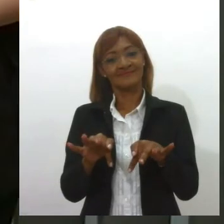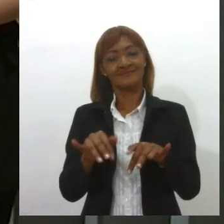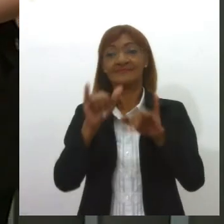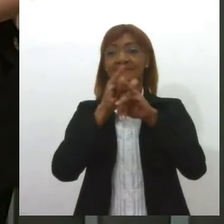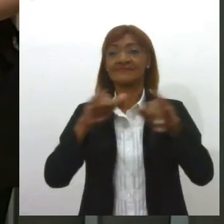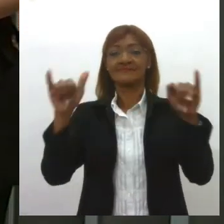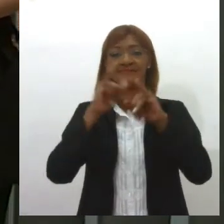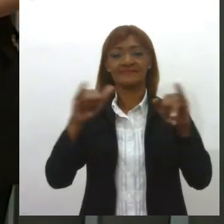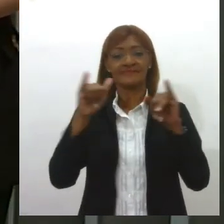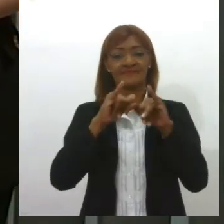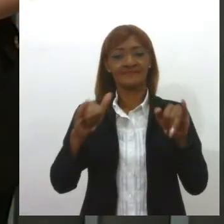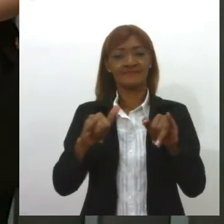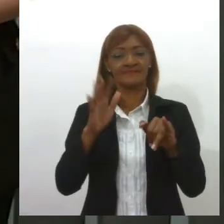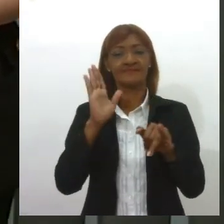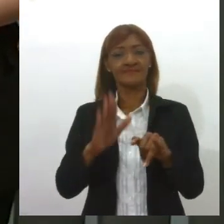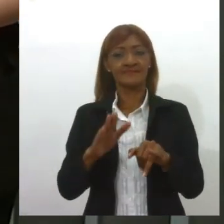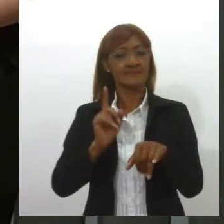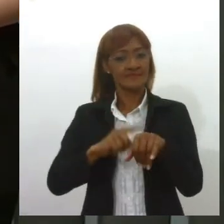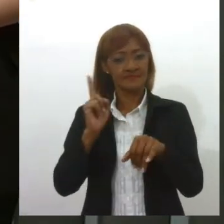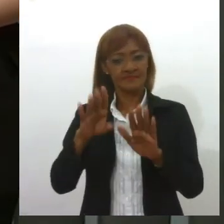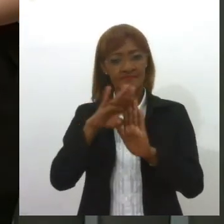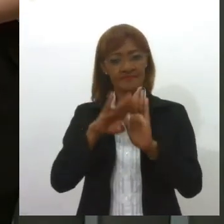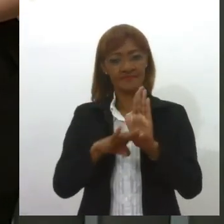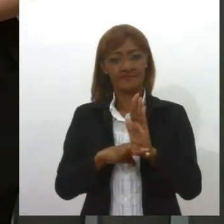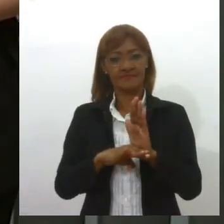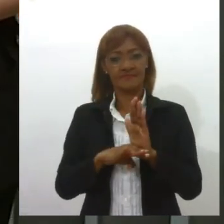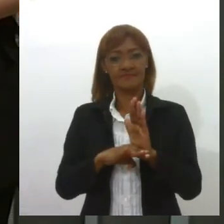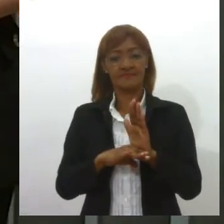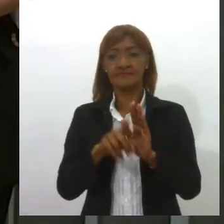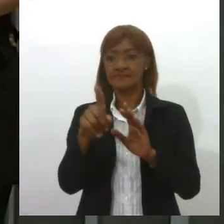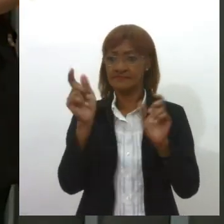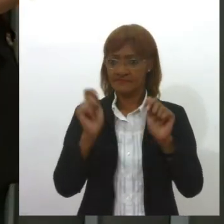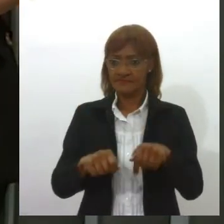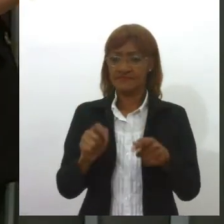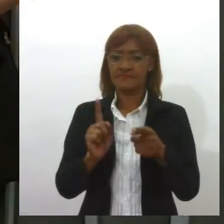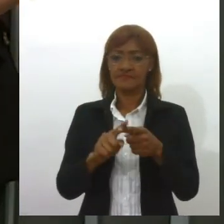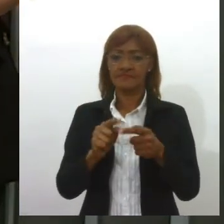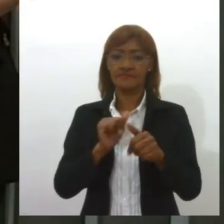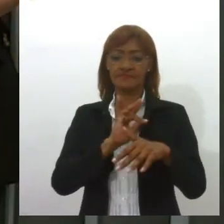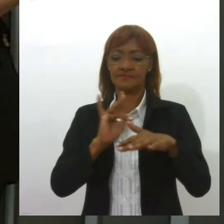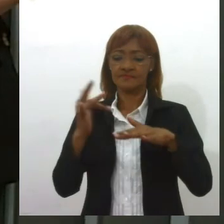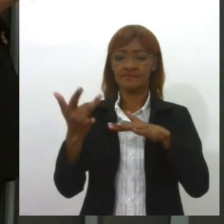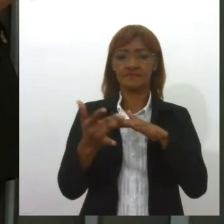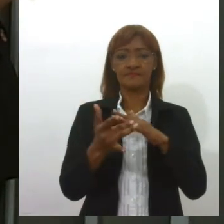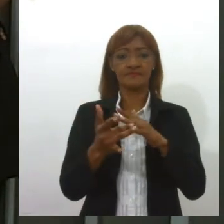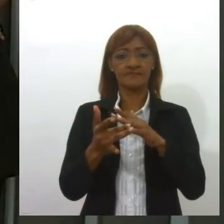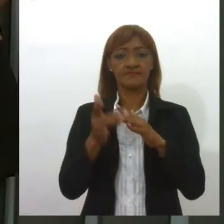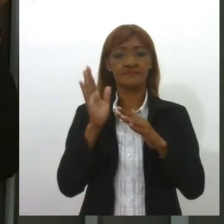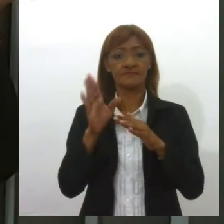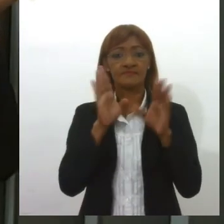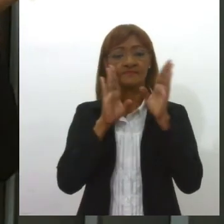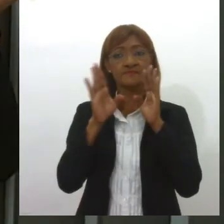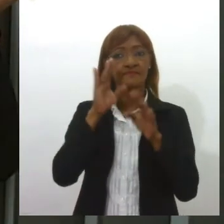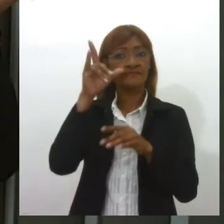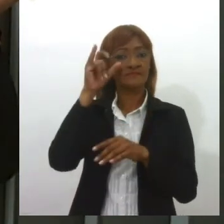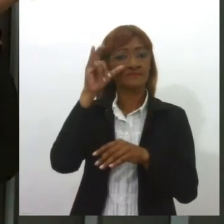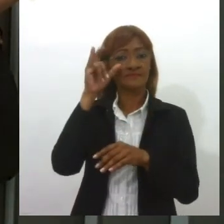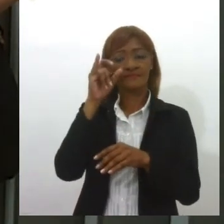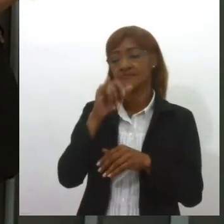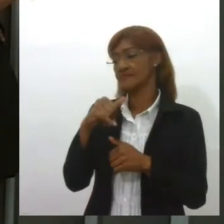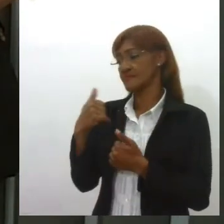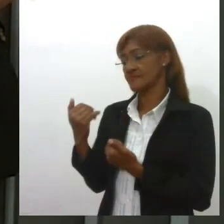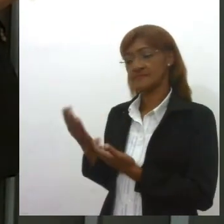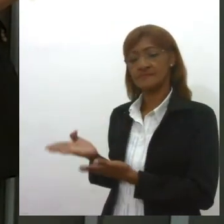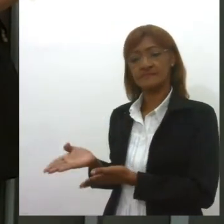notícias você confere a qualquer momento na nossa programação. Você pode seguir também as nossas redes sociais, no Face e no Instagram, através